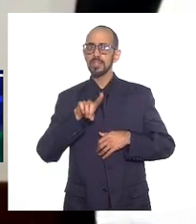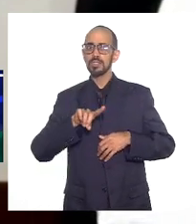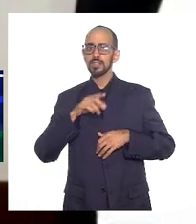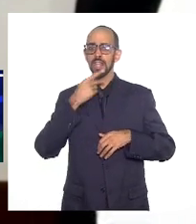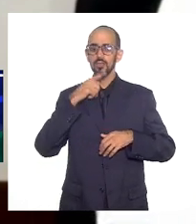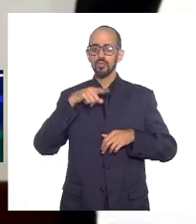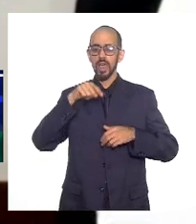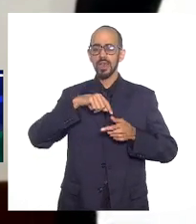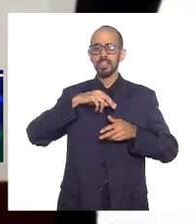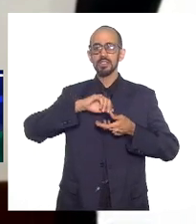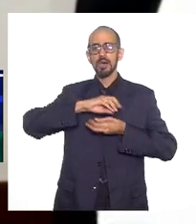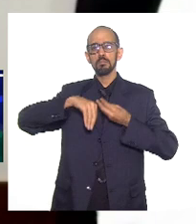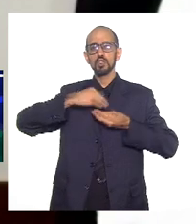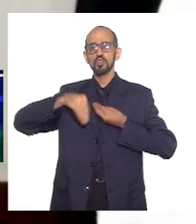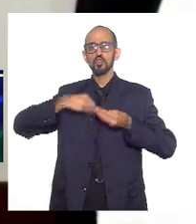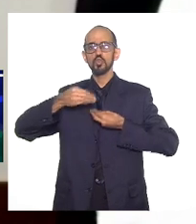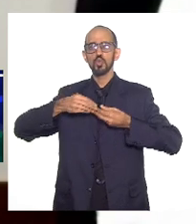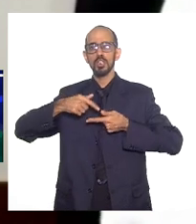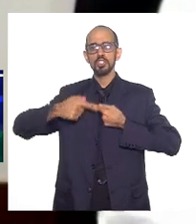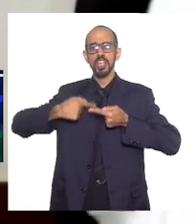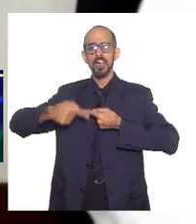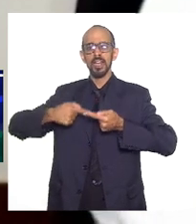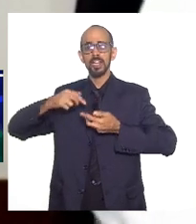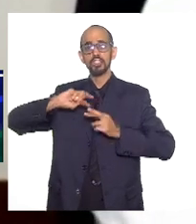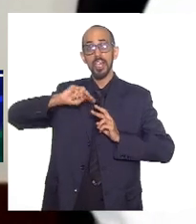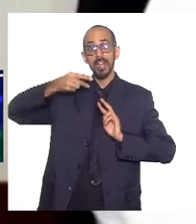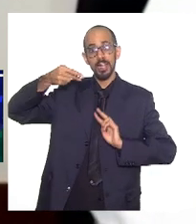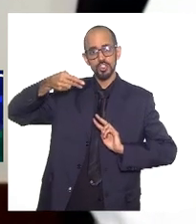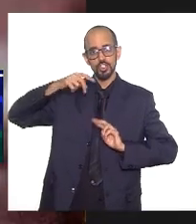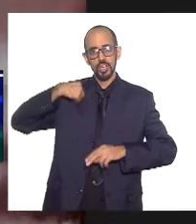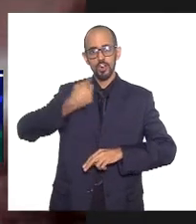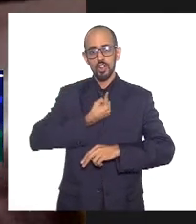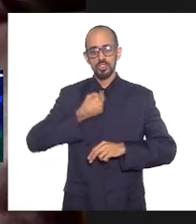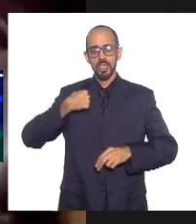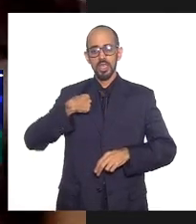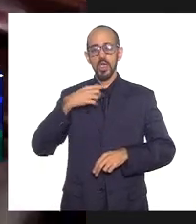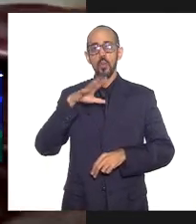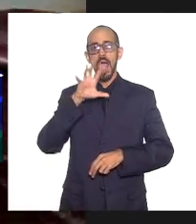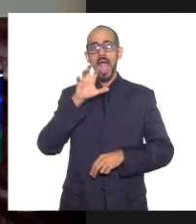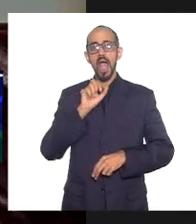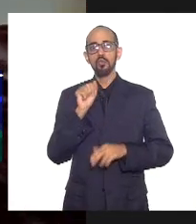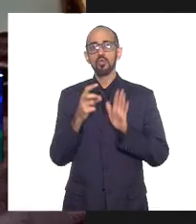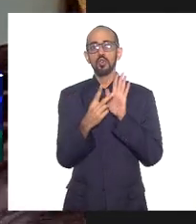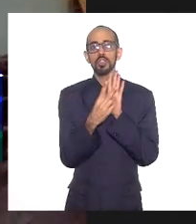miscigenação nossa. Ele diz euro-afro-índio. Euro-afro-índio, eu.